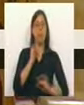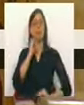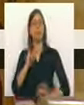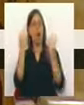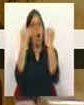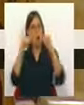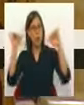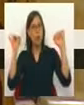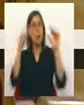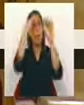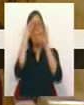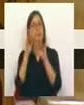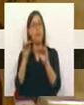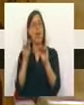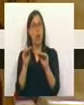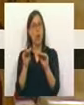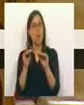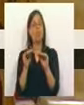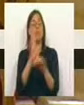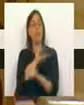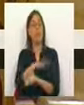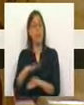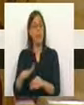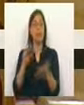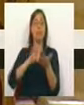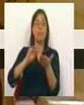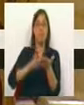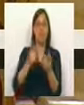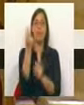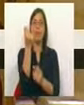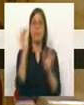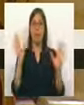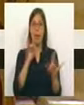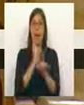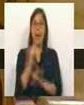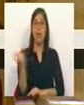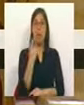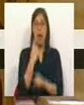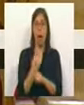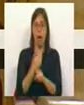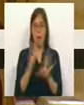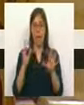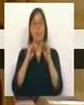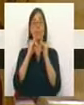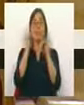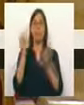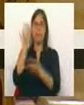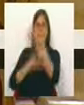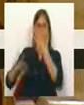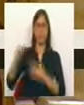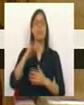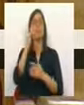concedeu-se a autonomia pedagógica, científica, administrativa e financeira destas instituições. Internacionalizámos